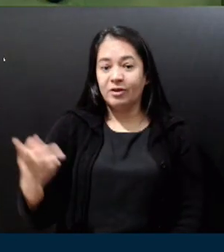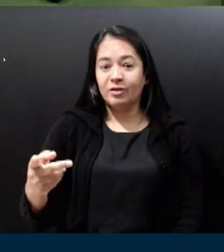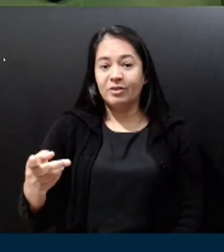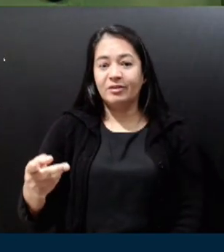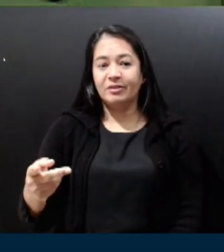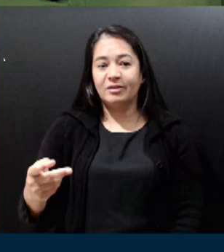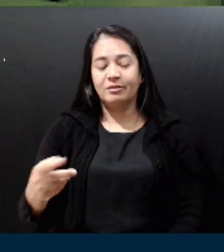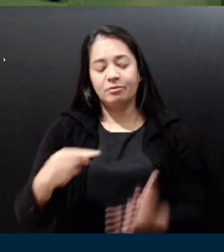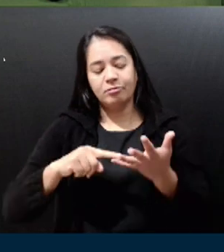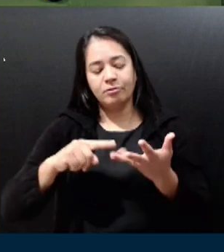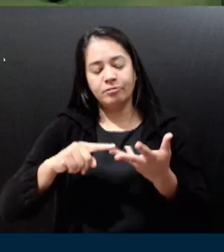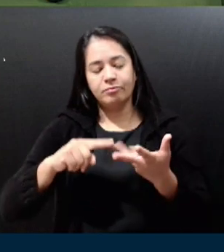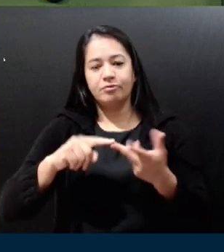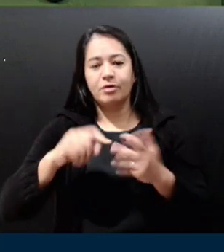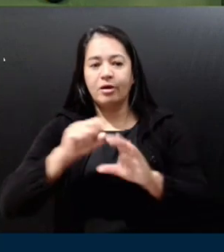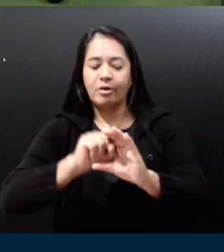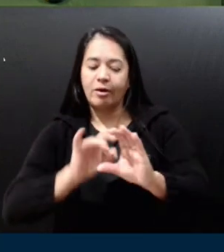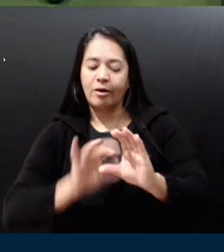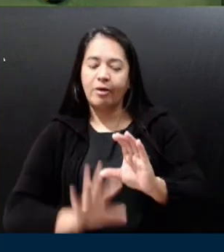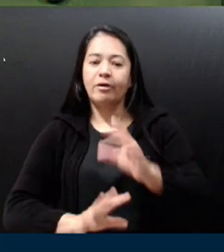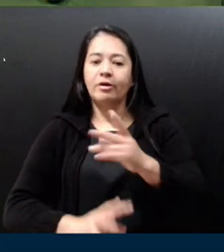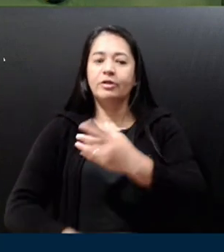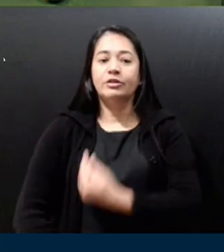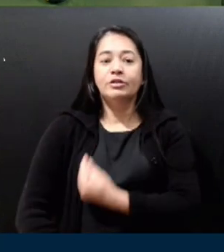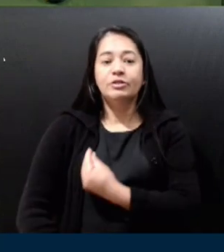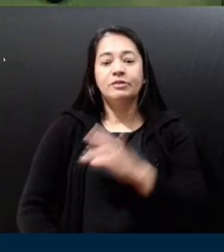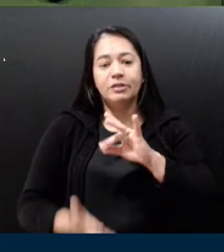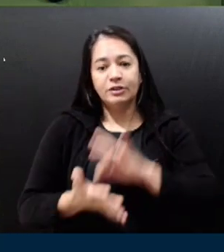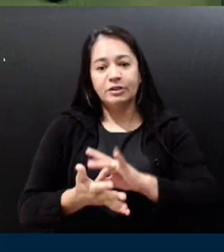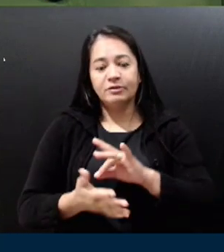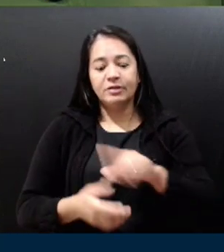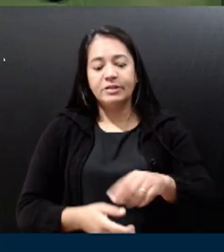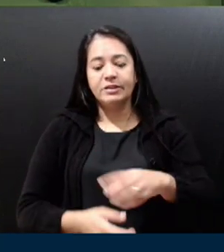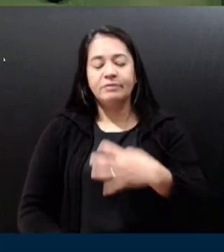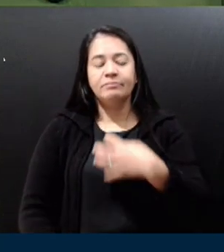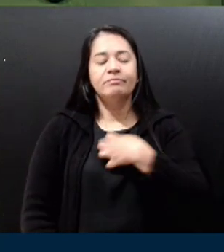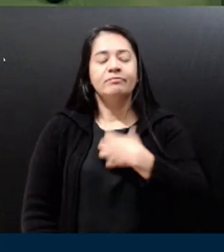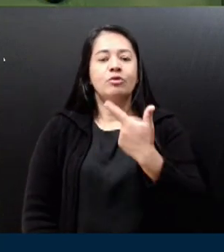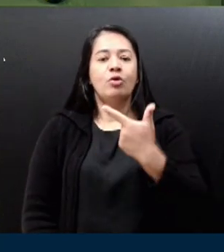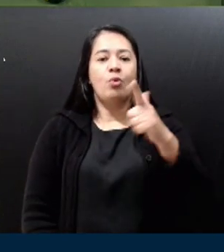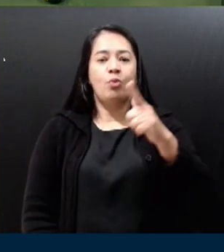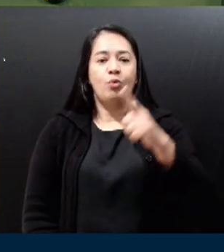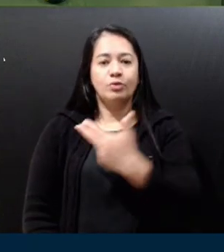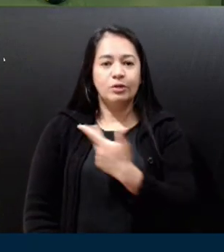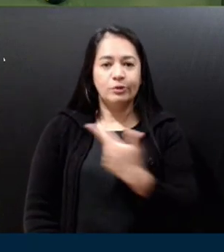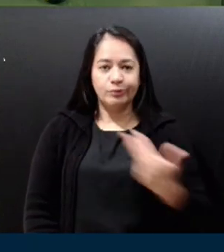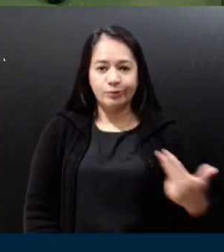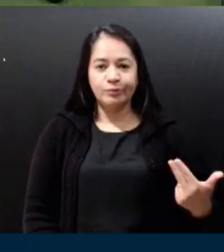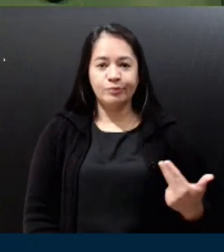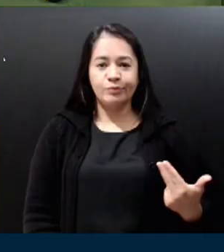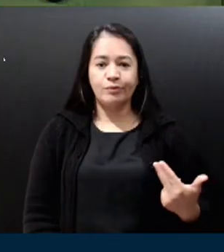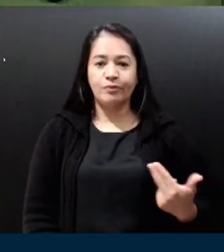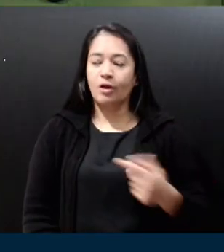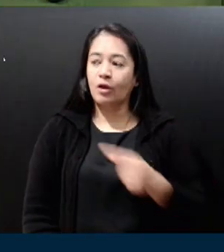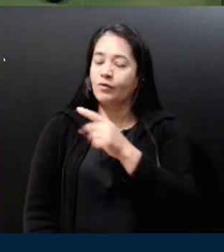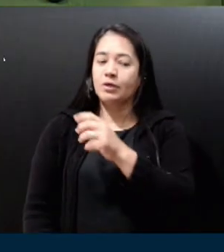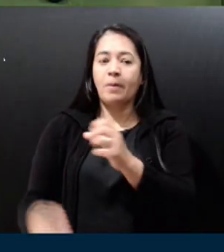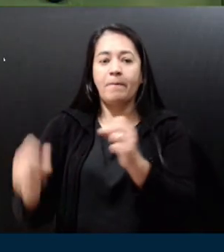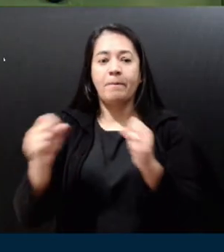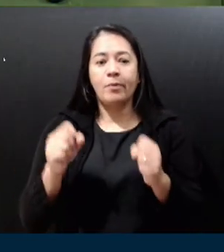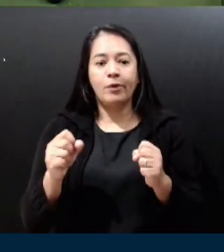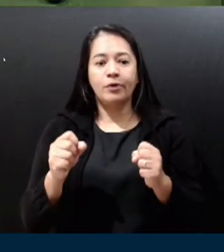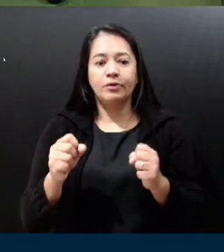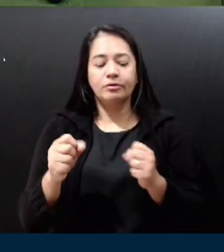de realidade para ele poder internalizar outras coisas. Vocês poderem se relacionar